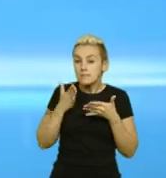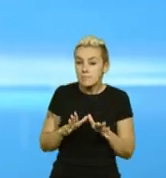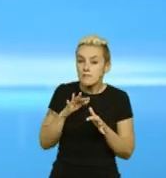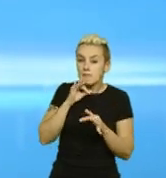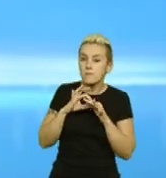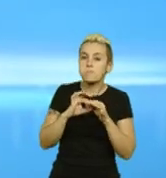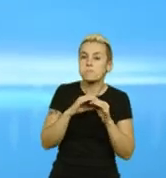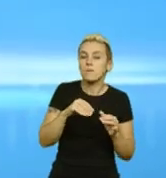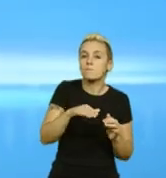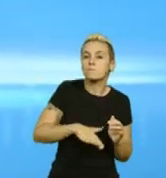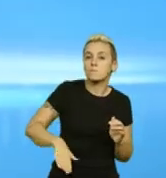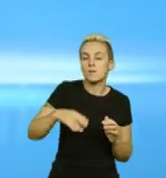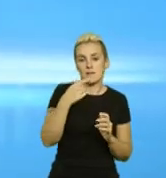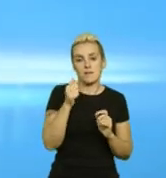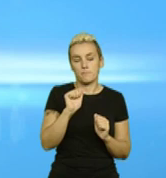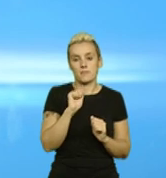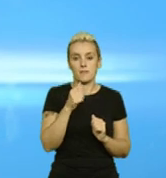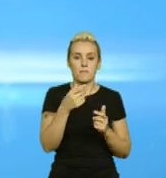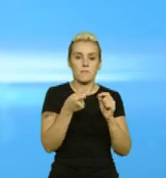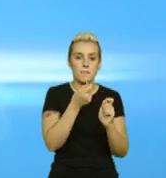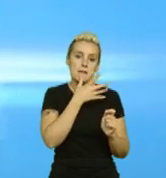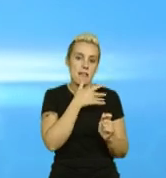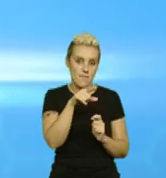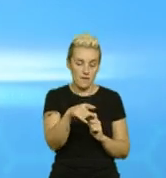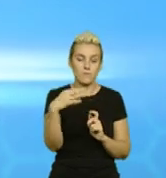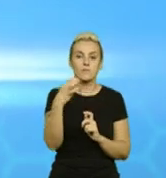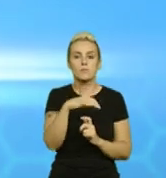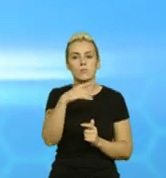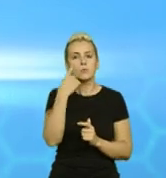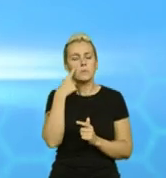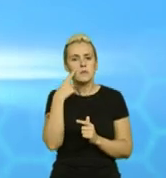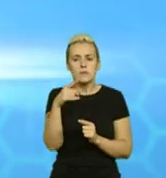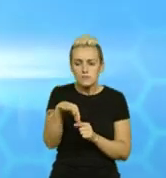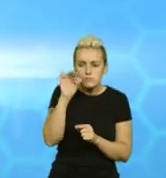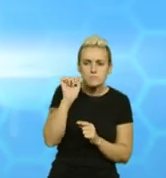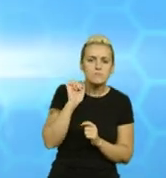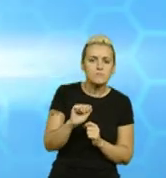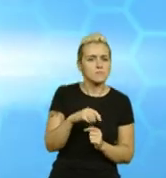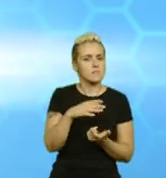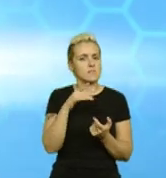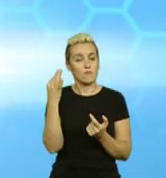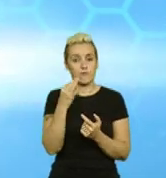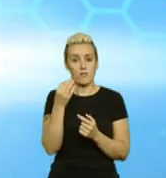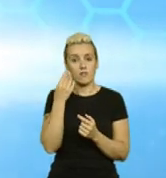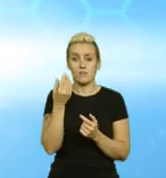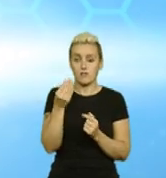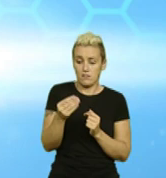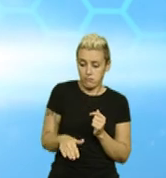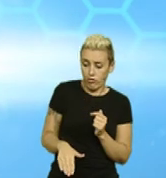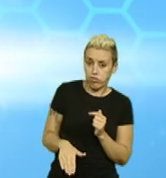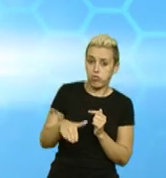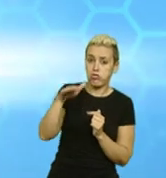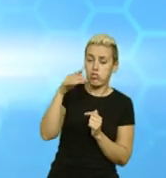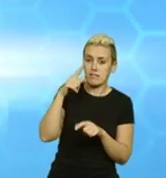mais fortes estão na zona da bairrada convidou nos a conhecer alguns dos seus locais preferidos onde passou grande parte